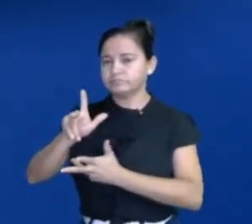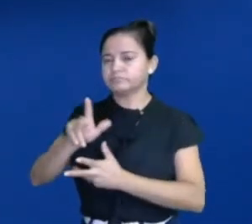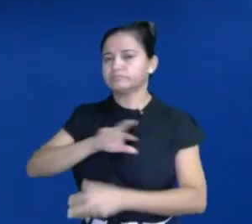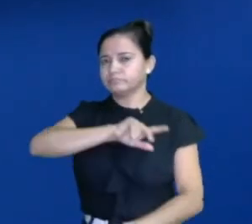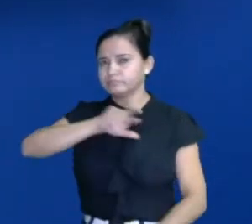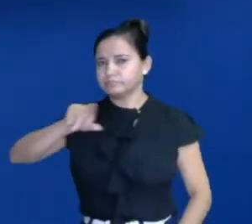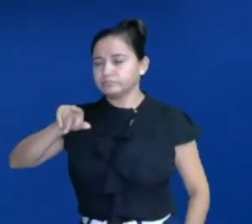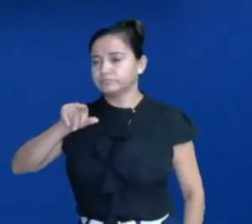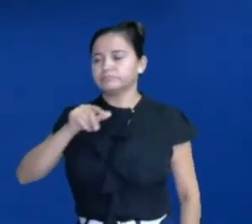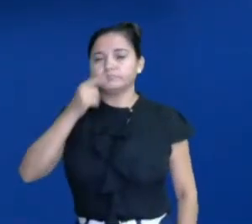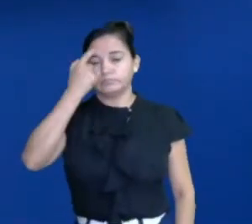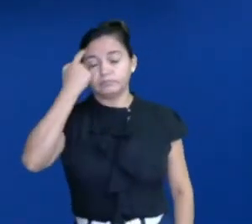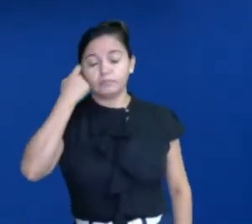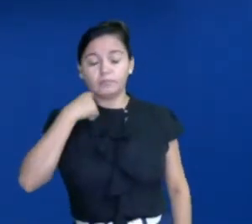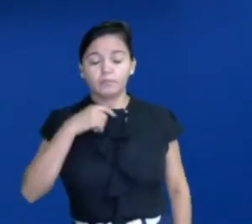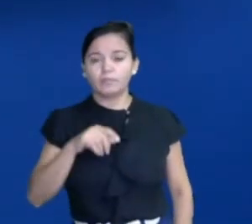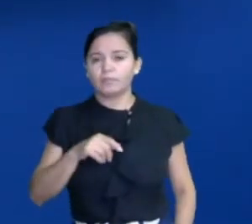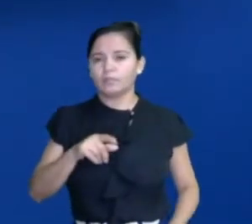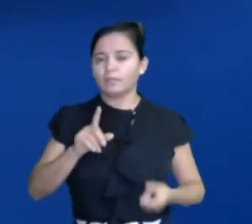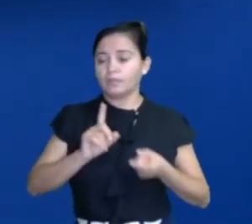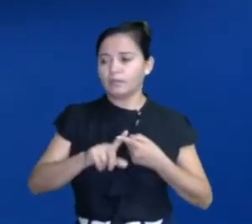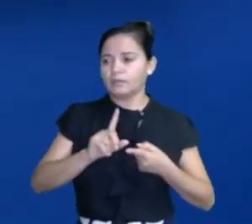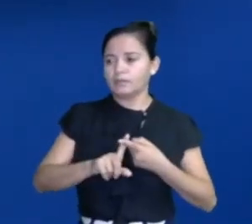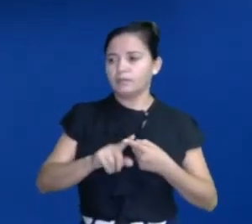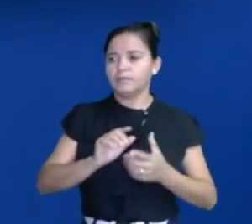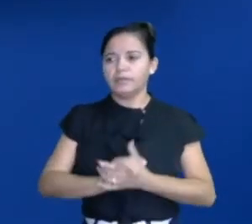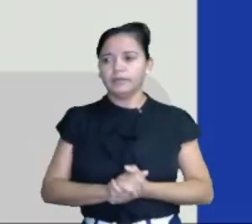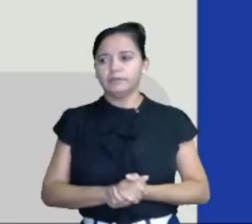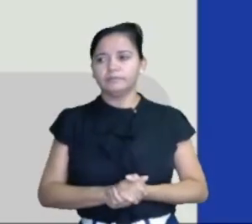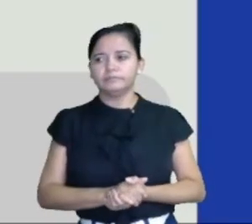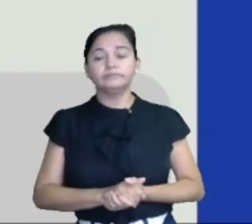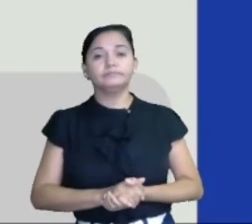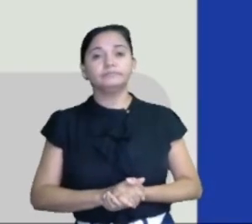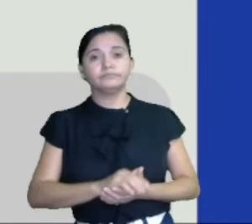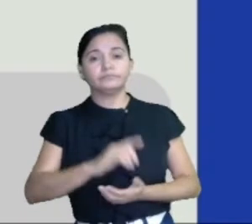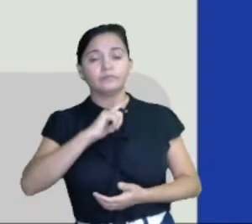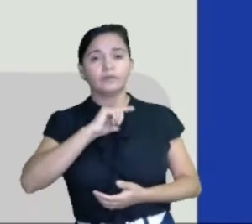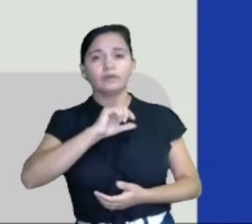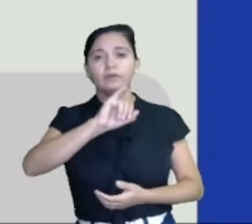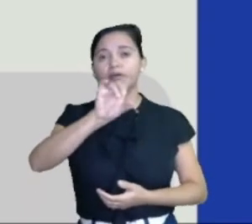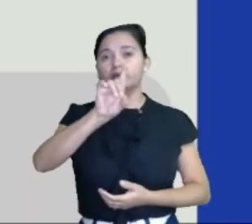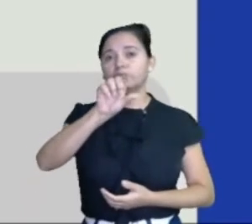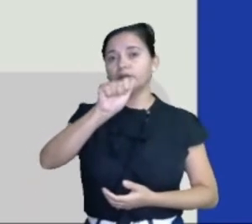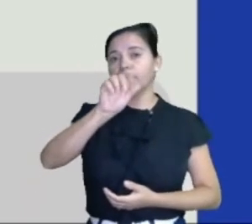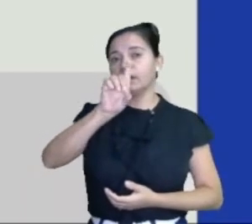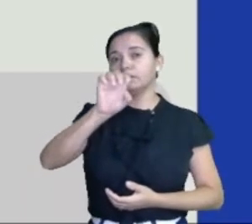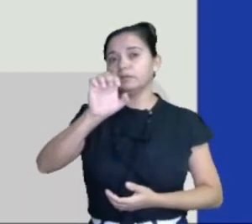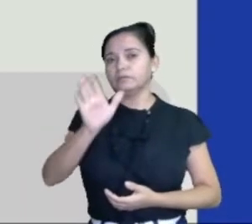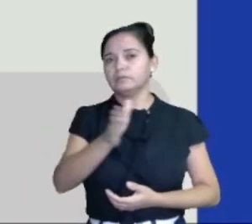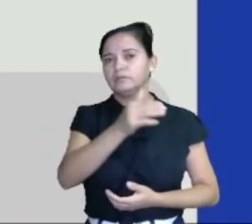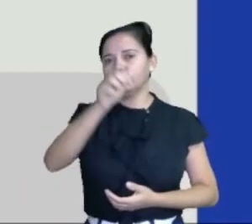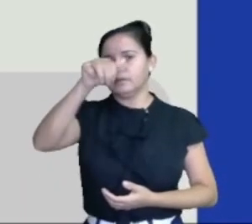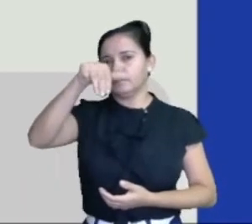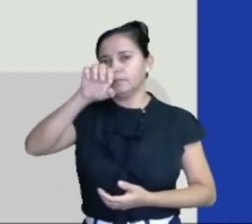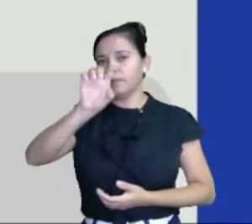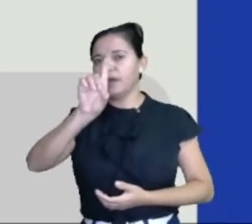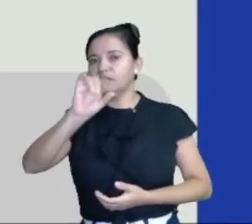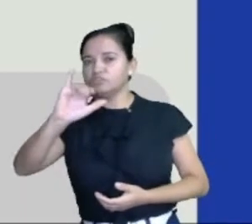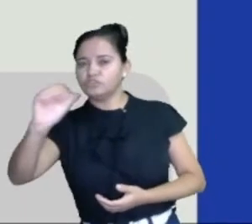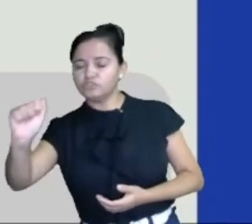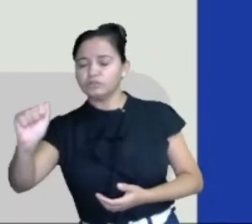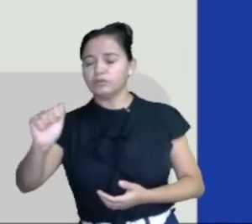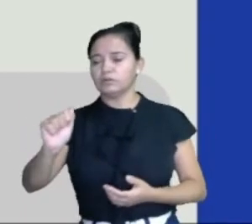outros. A Idade Média, como eu usei esse exemplo com vocês, é um período de aproximadamente 1.000 anos e